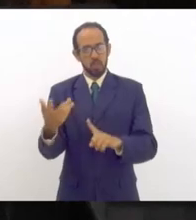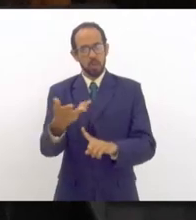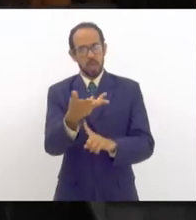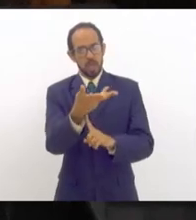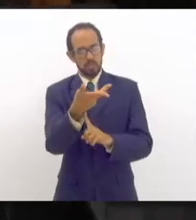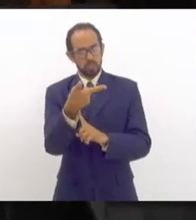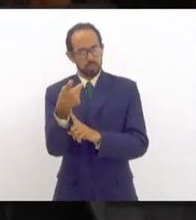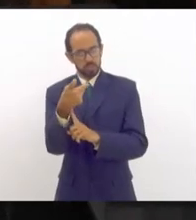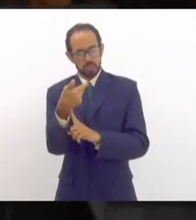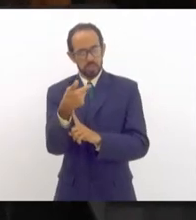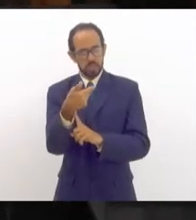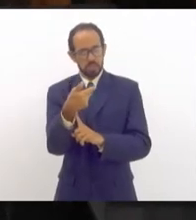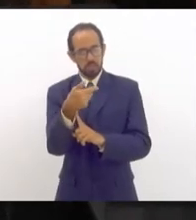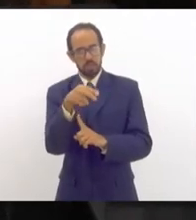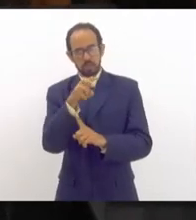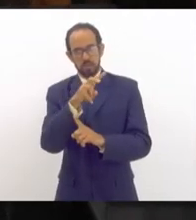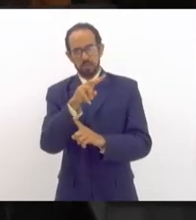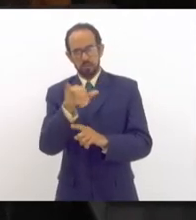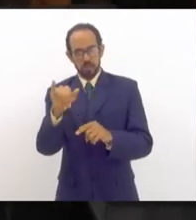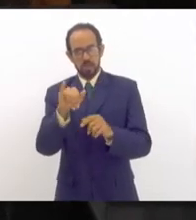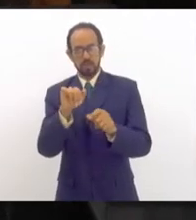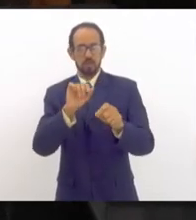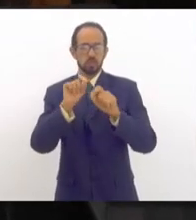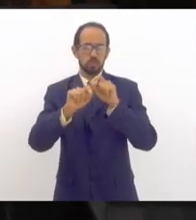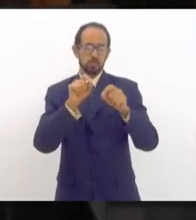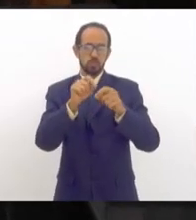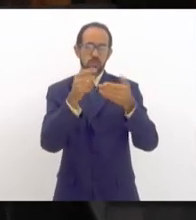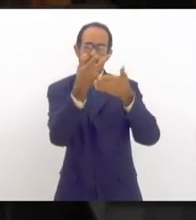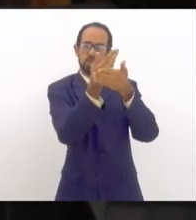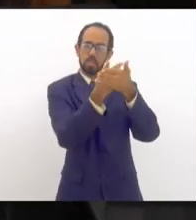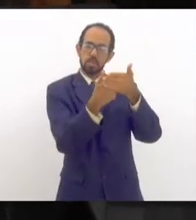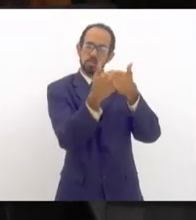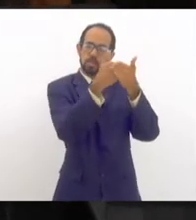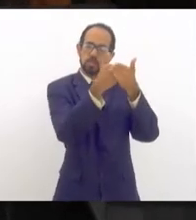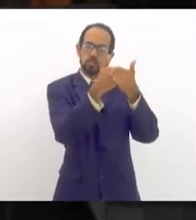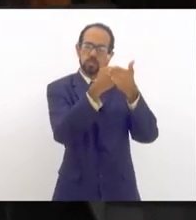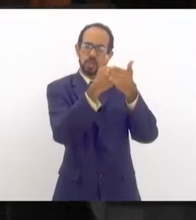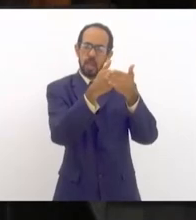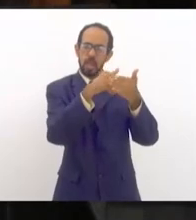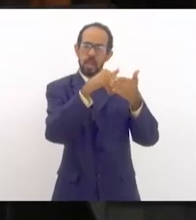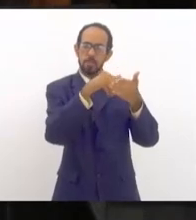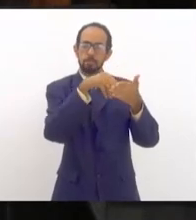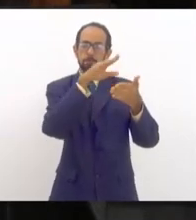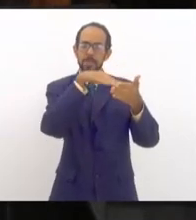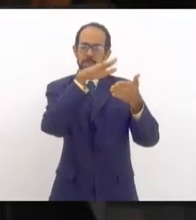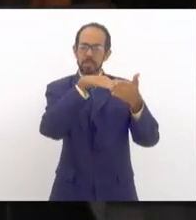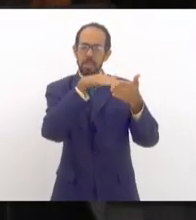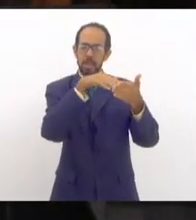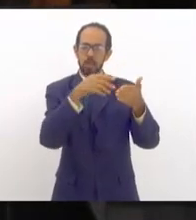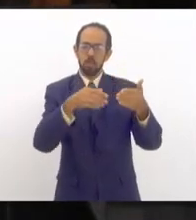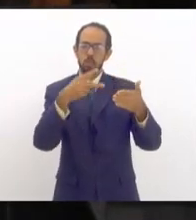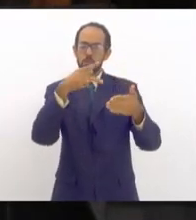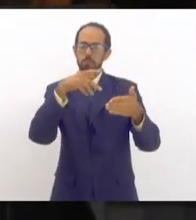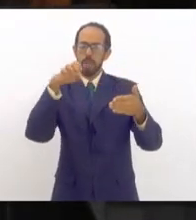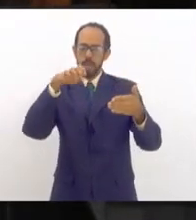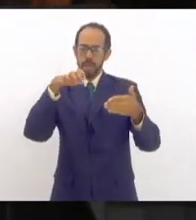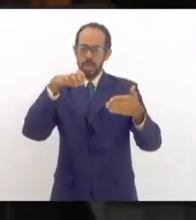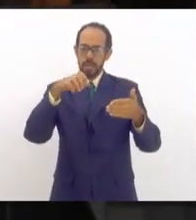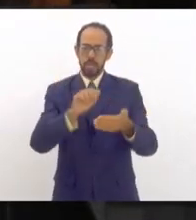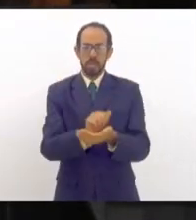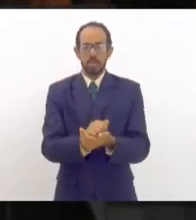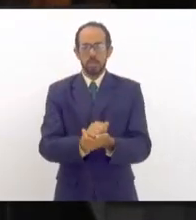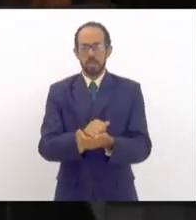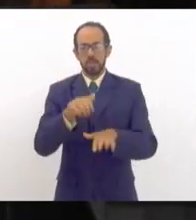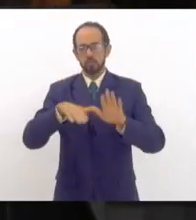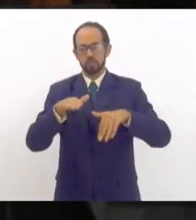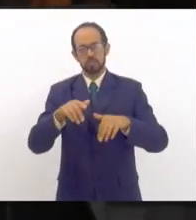plástico que desenha pinta quadros com os pés e muitas vezes nós não